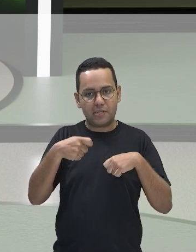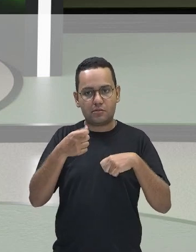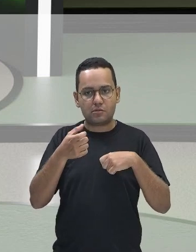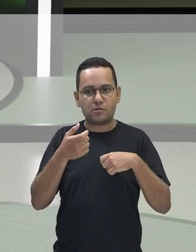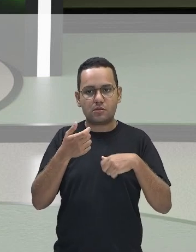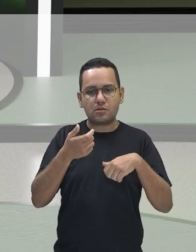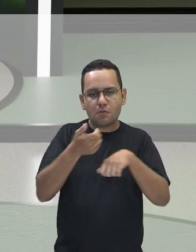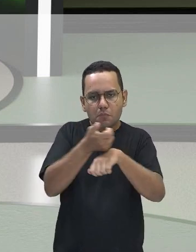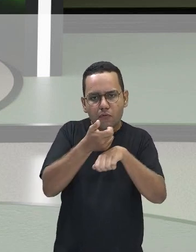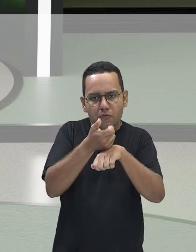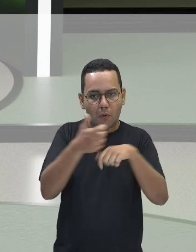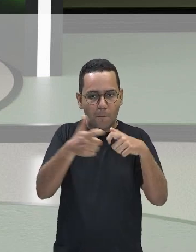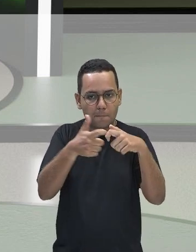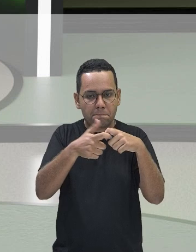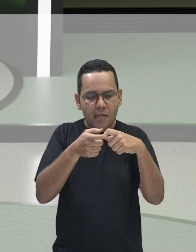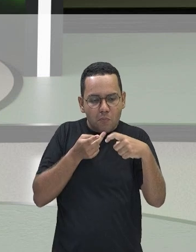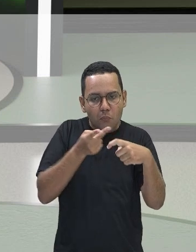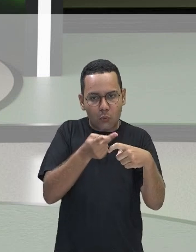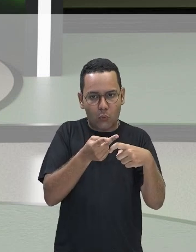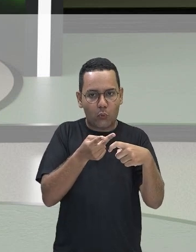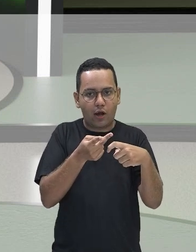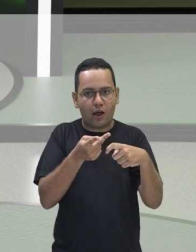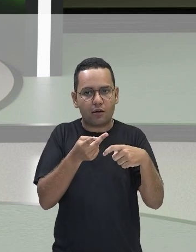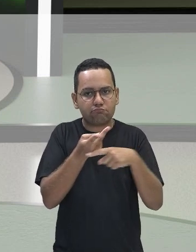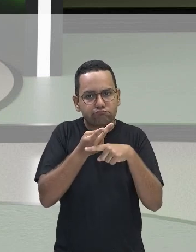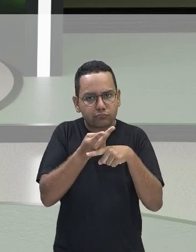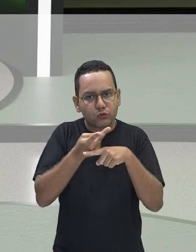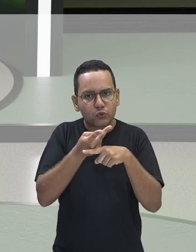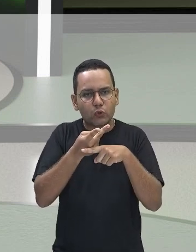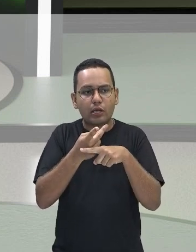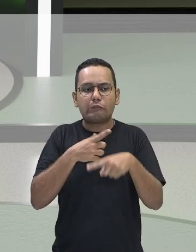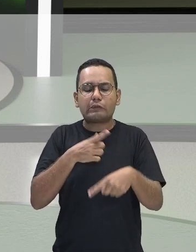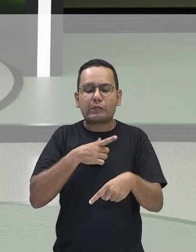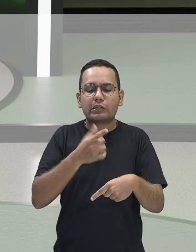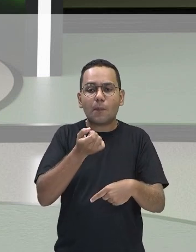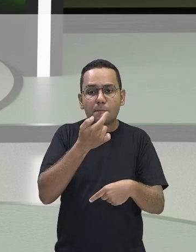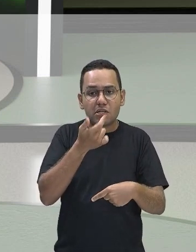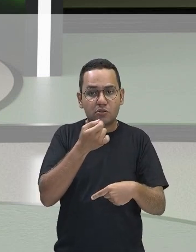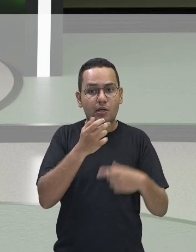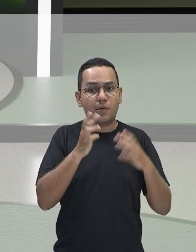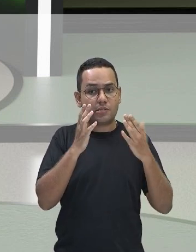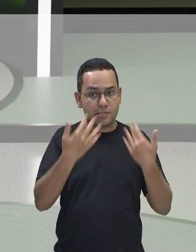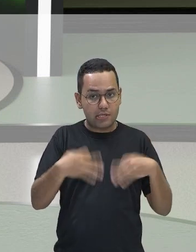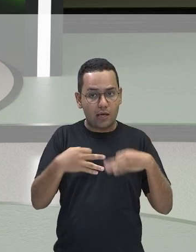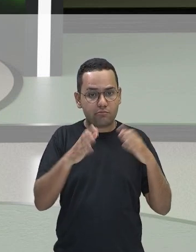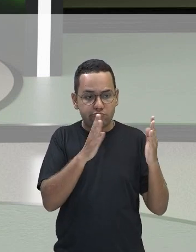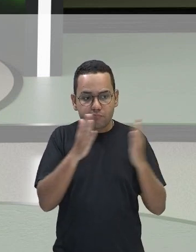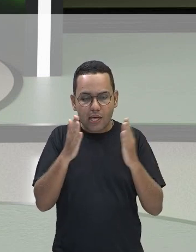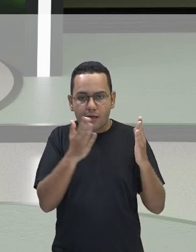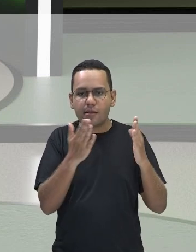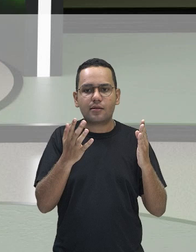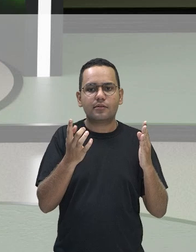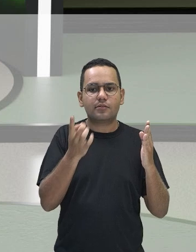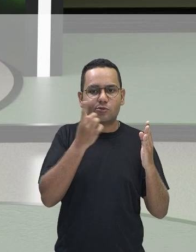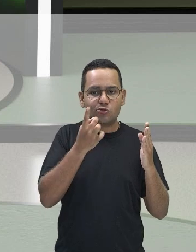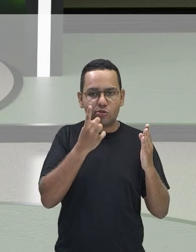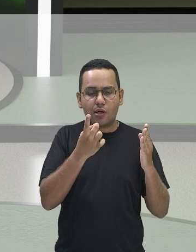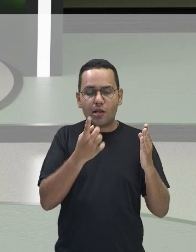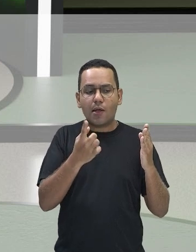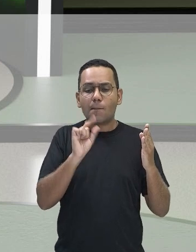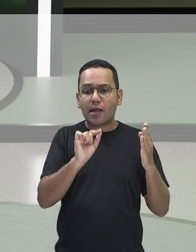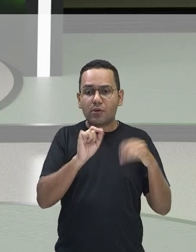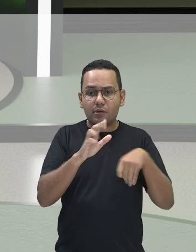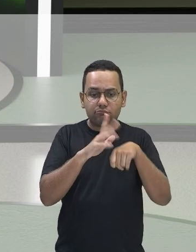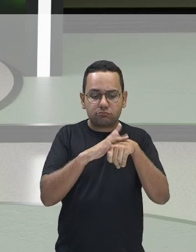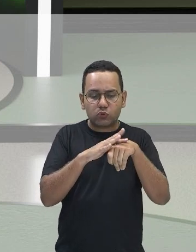para que ele recomende um medicamento, faça ali um tratamento durante alguns dias, até que essa doença, até que